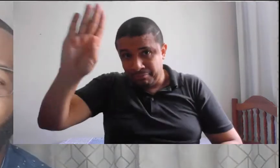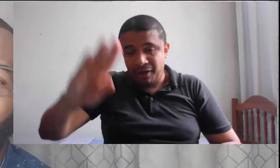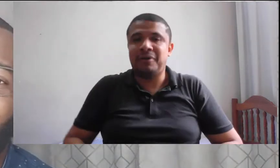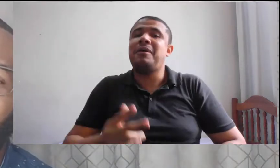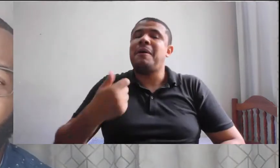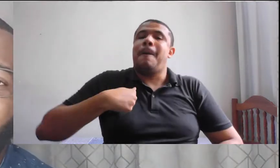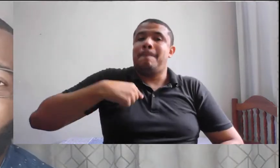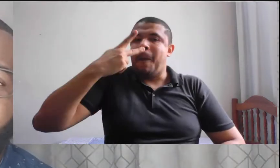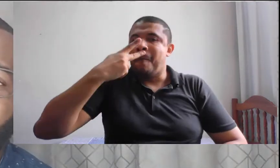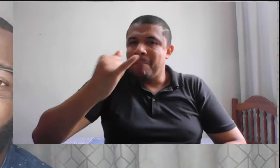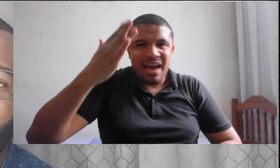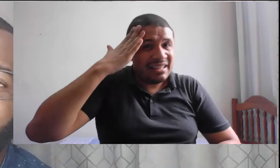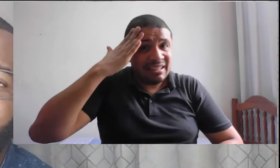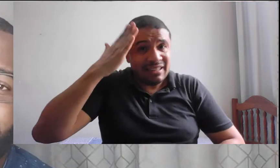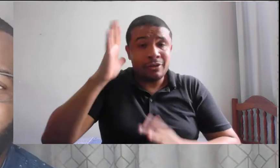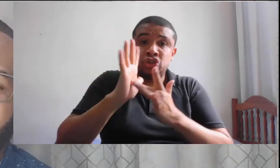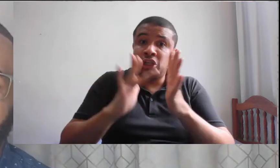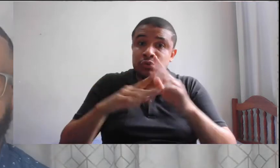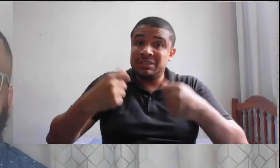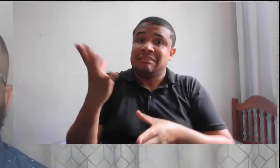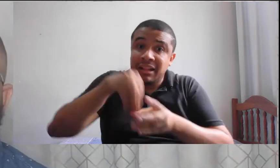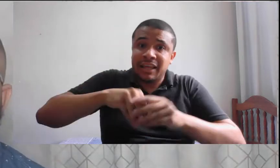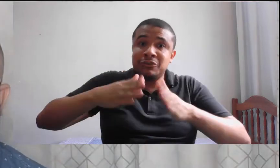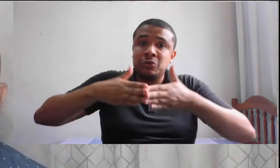barco, tudo vai muito bem.